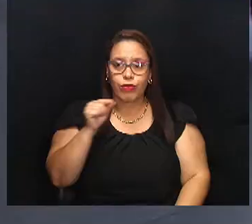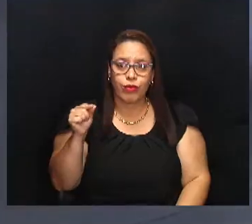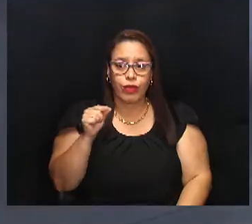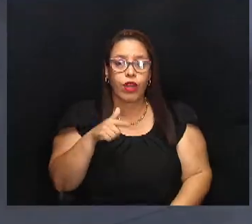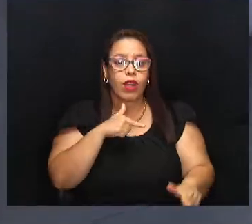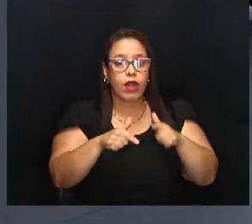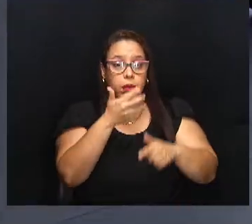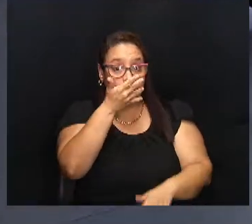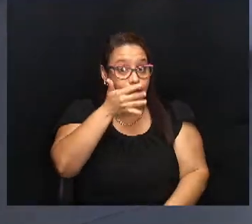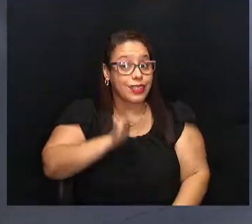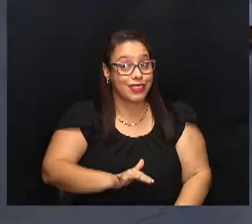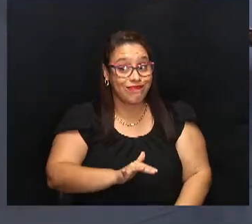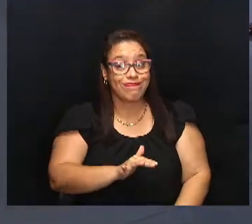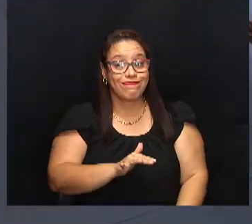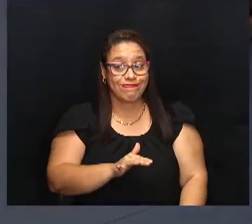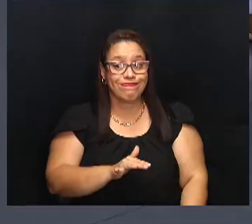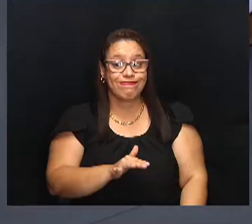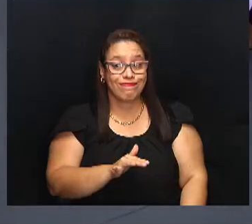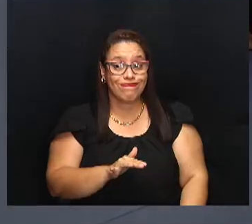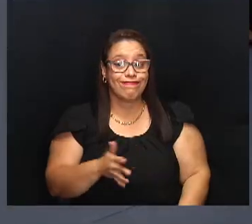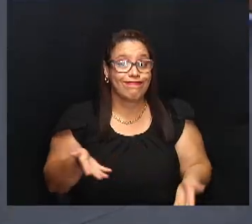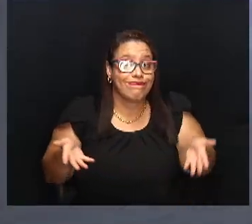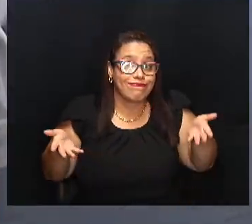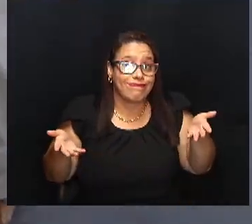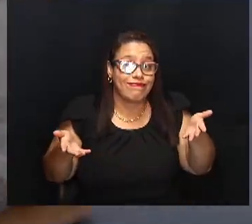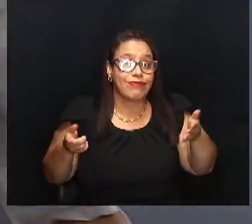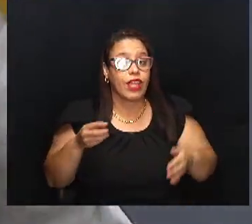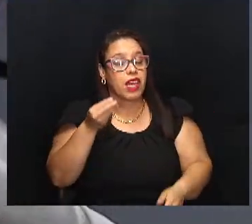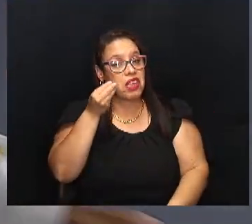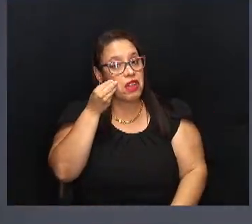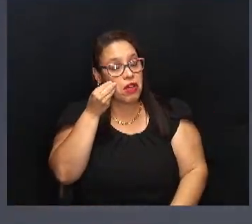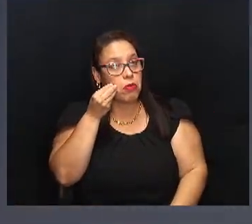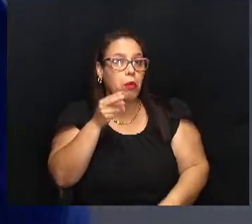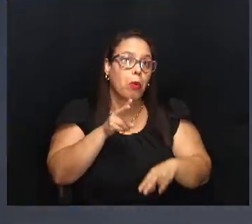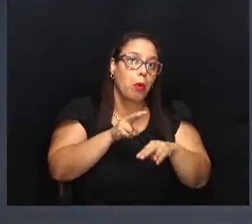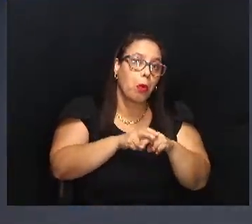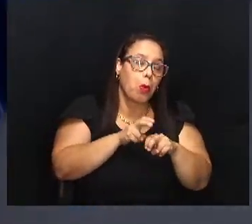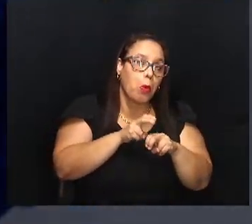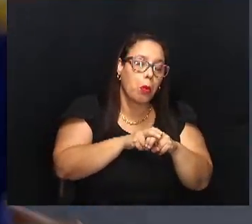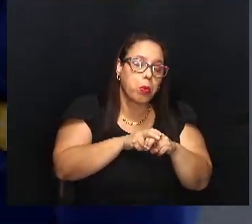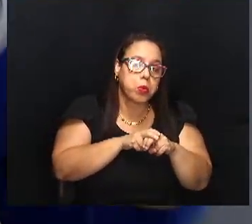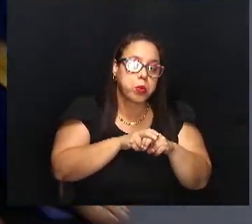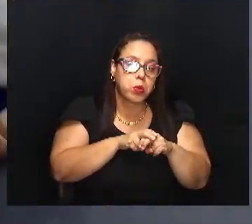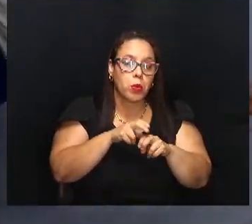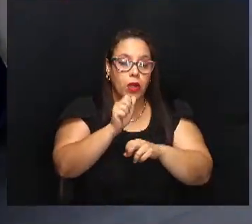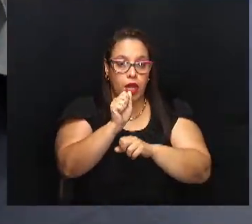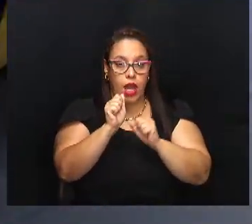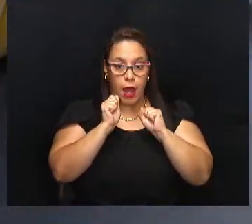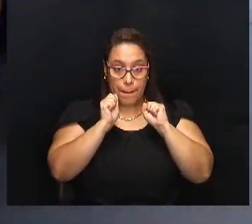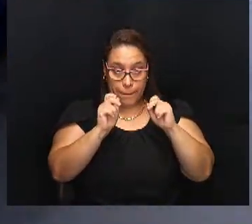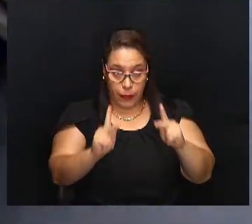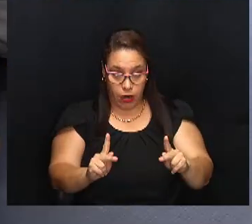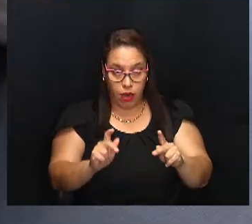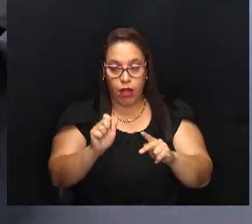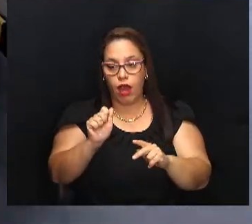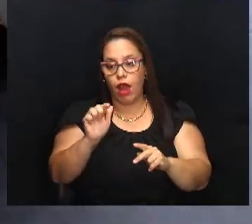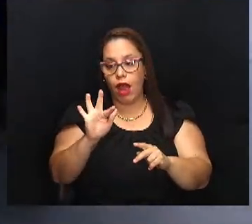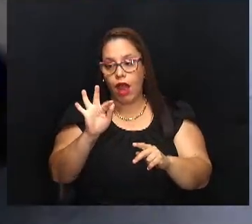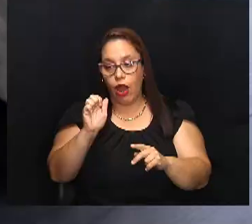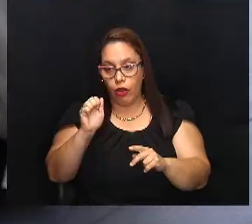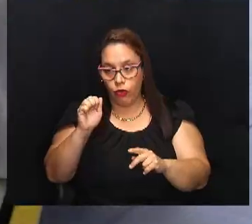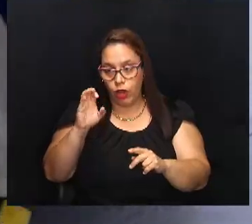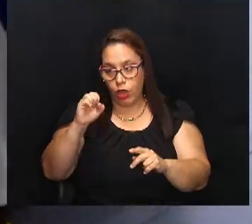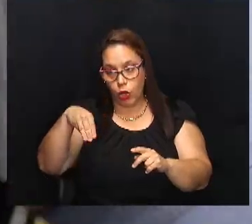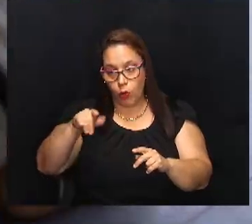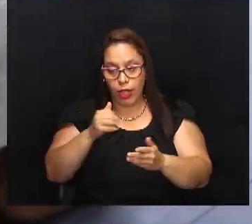com essas crianças, né? Então ele sentou, né? Está lá em Apocalipse, né? Fala sobre o Alfa e o Ômega, o começo e o